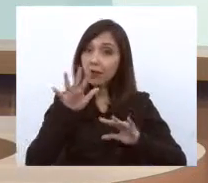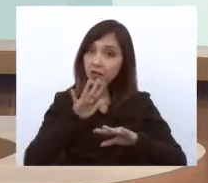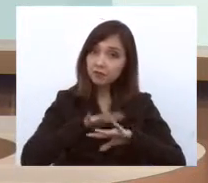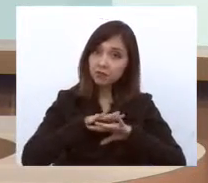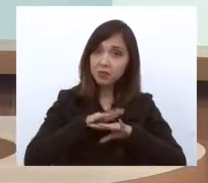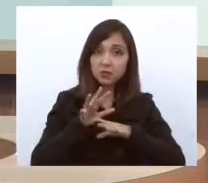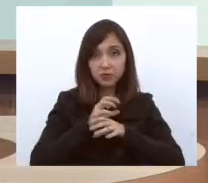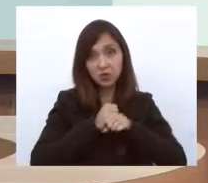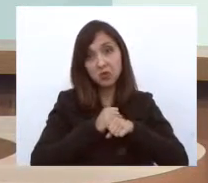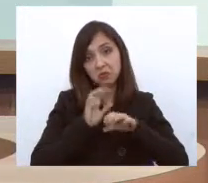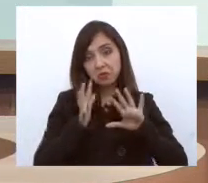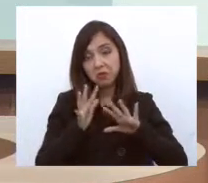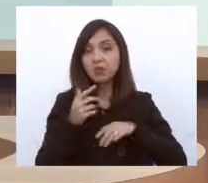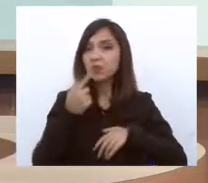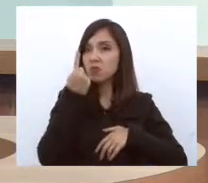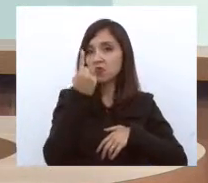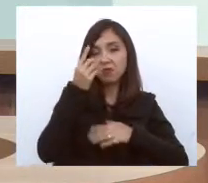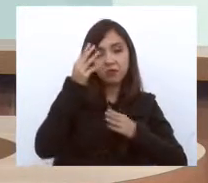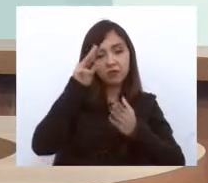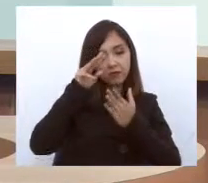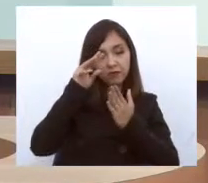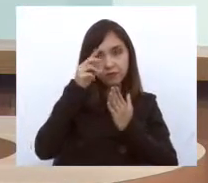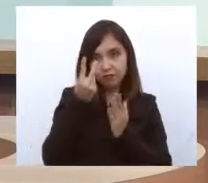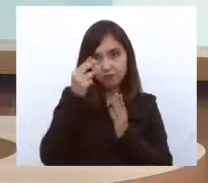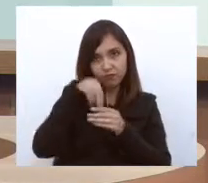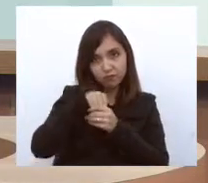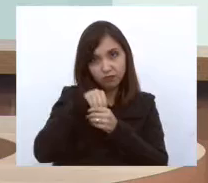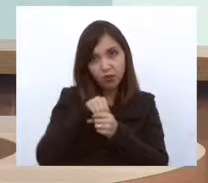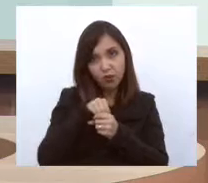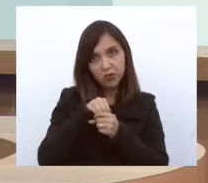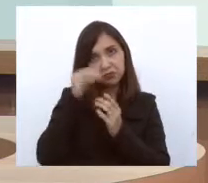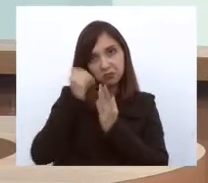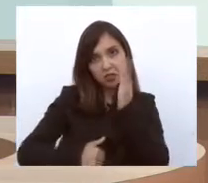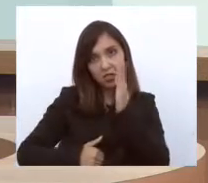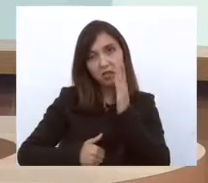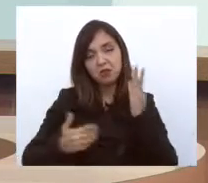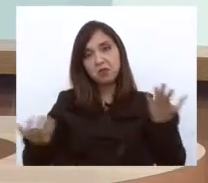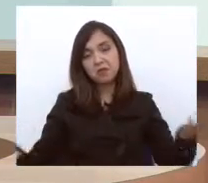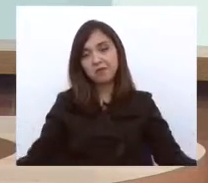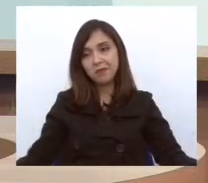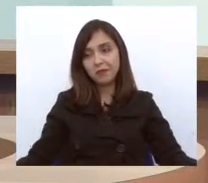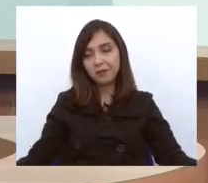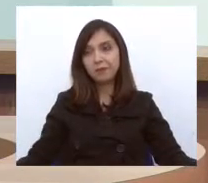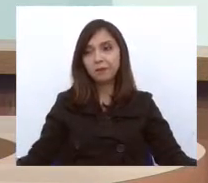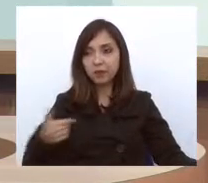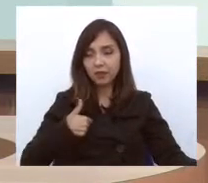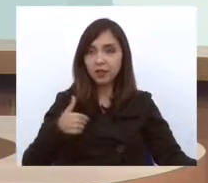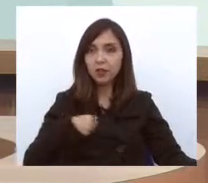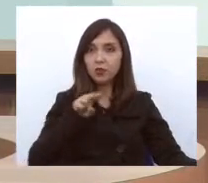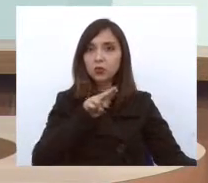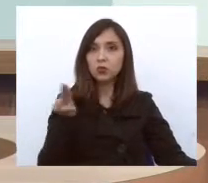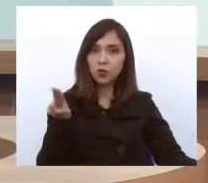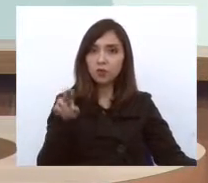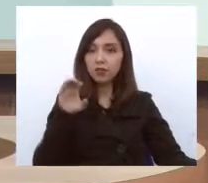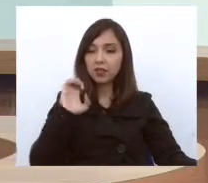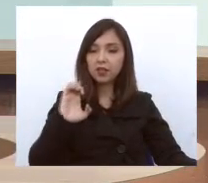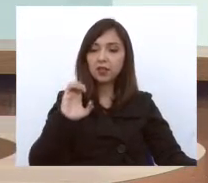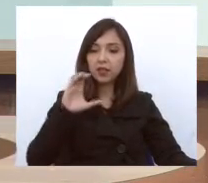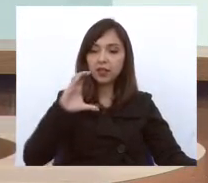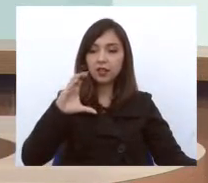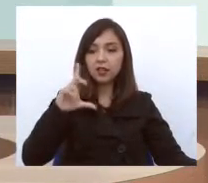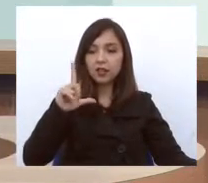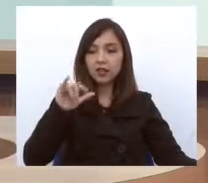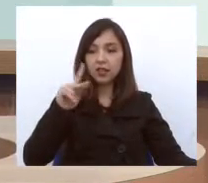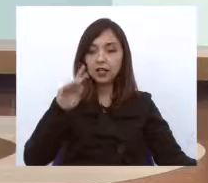matematicamente eu acho que um voto não derruba um projeto, mas, no entanto, derrubou. eu chamo de eclipse